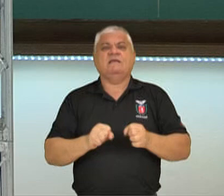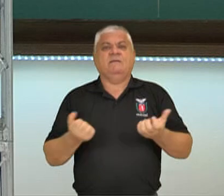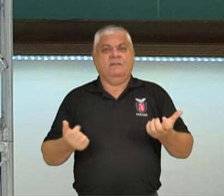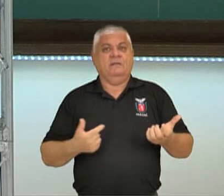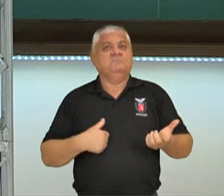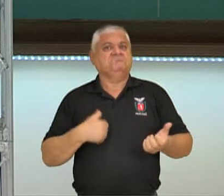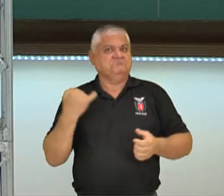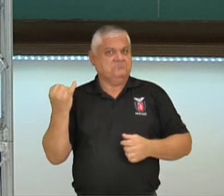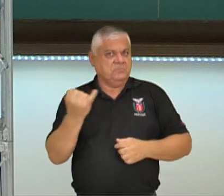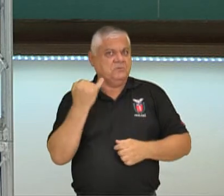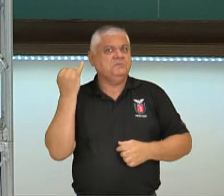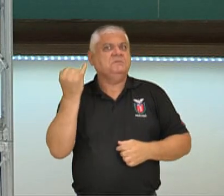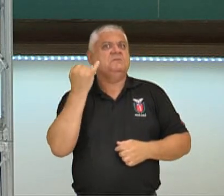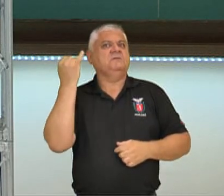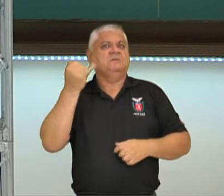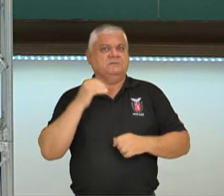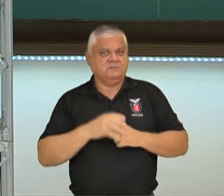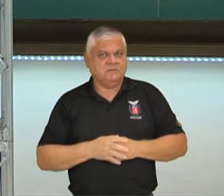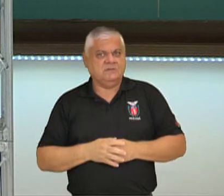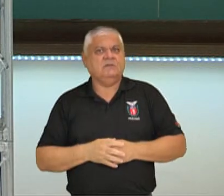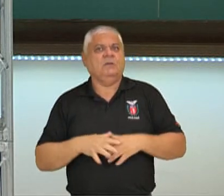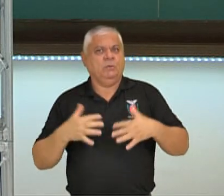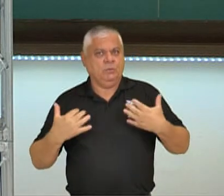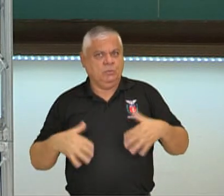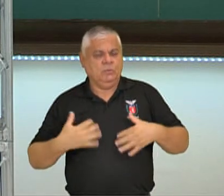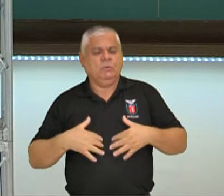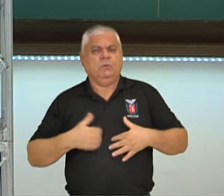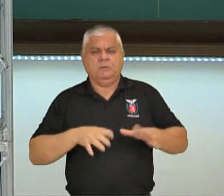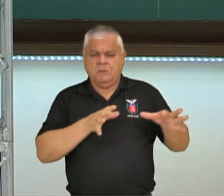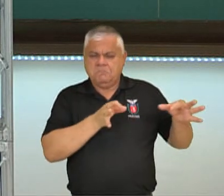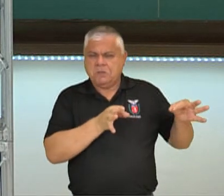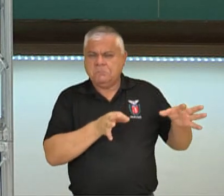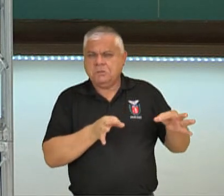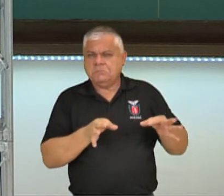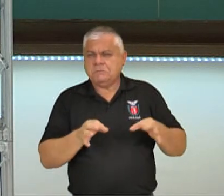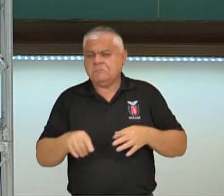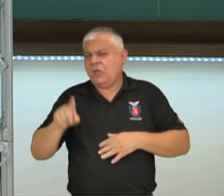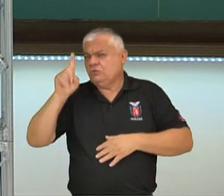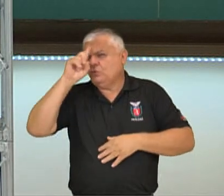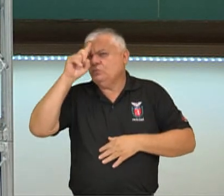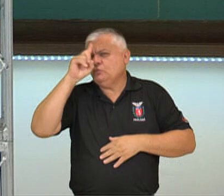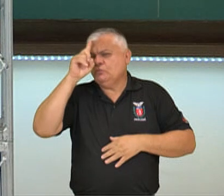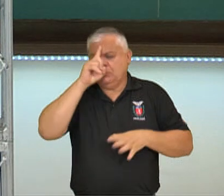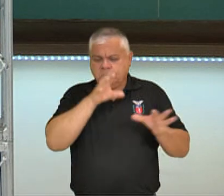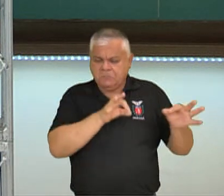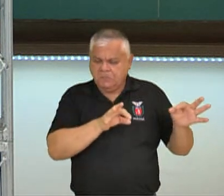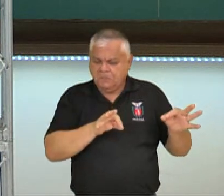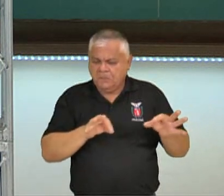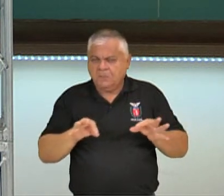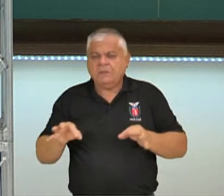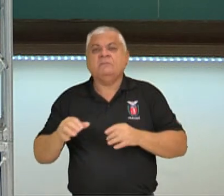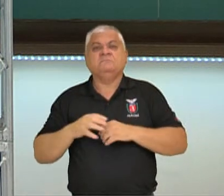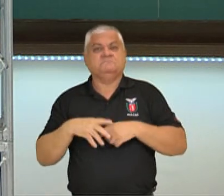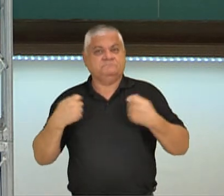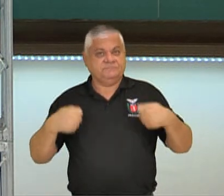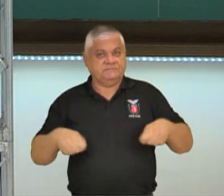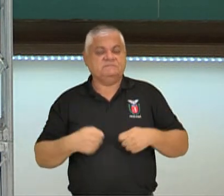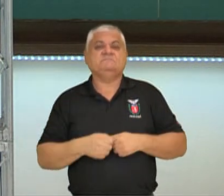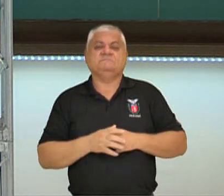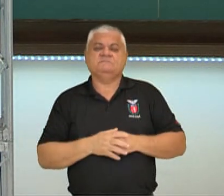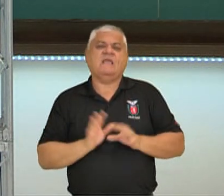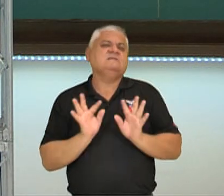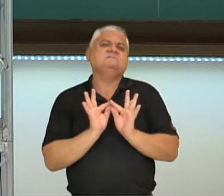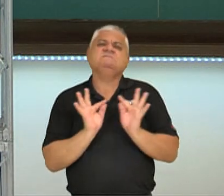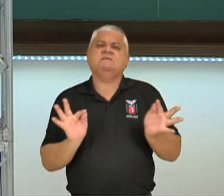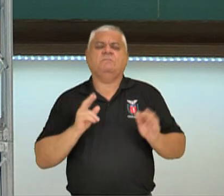Veja então como é importante você ter uma rotina de exercício físico na sua vida, tá? Mesmo que seja uma